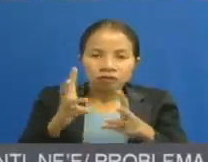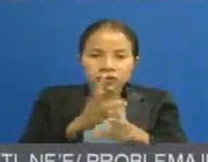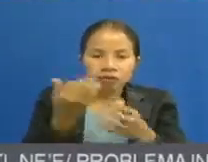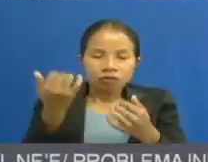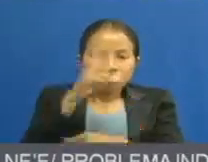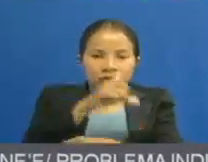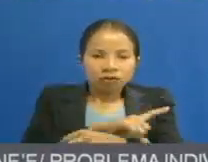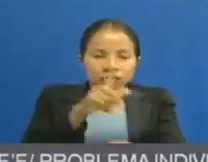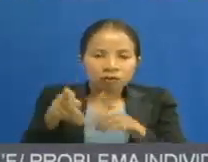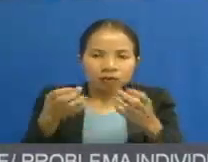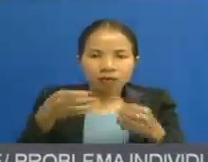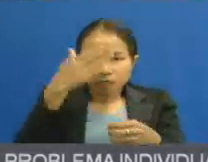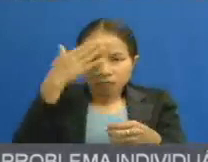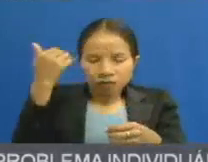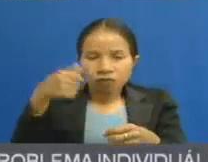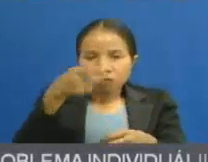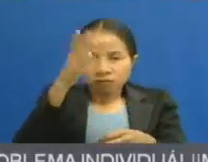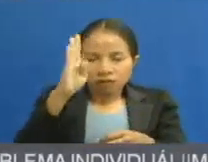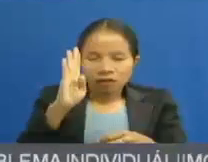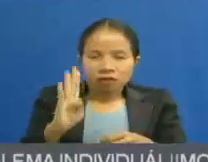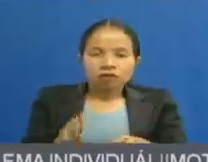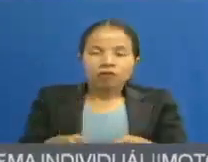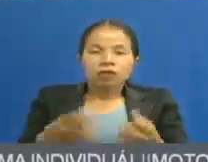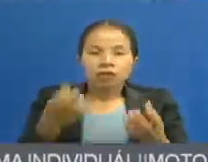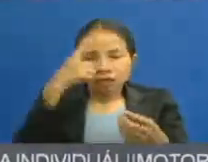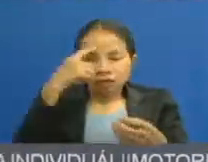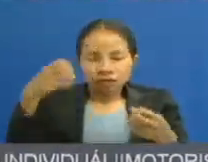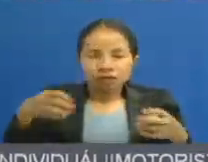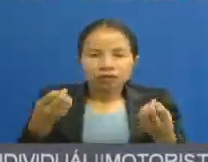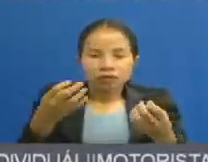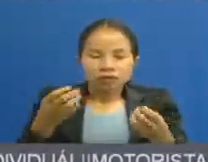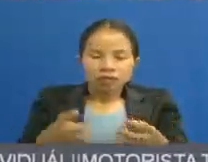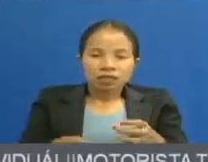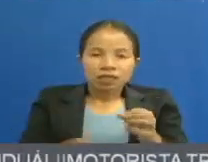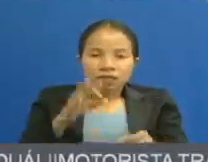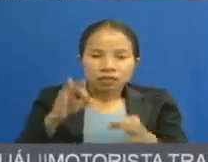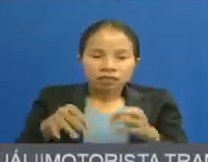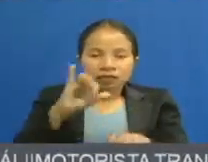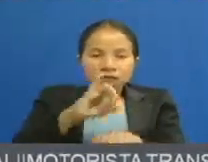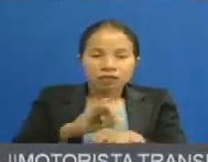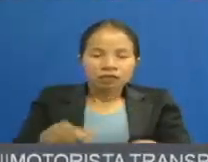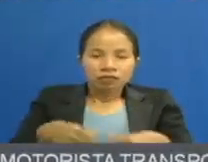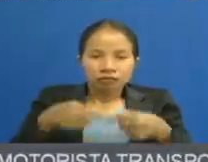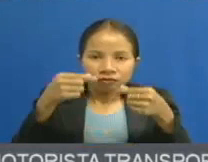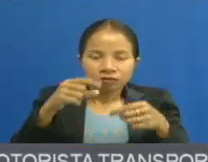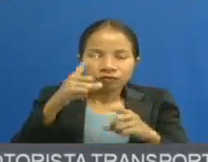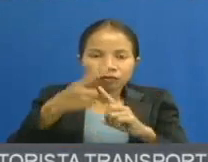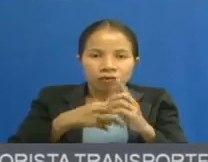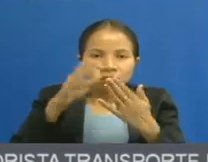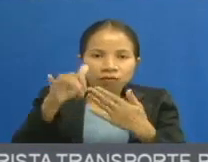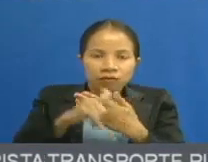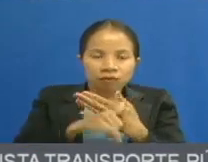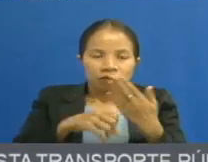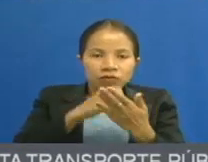e mabara kaluha maromak tabo occupado o servizio mundoniano. Mas que Santa Creda oferece fulan maio no fulan